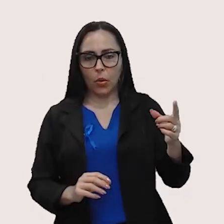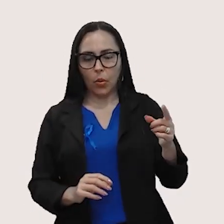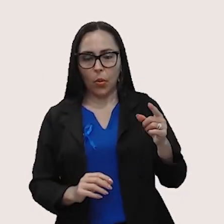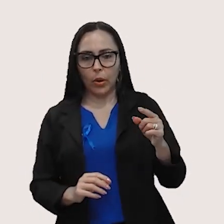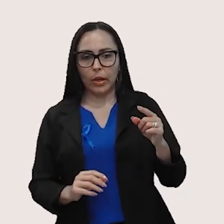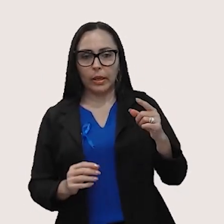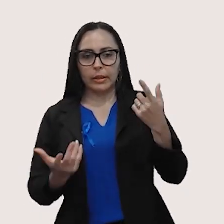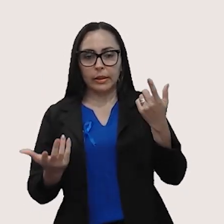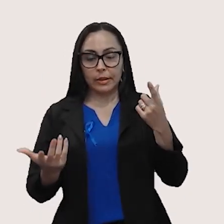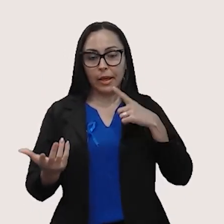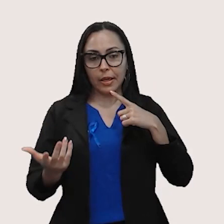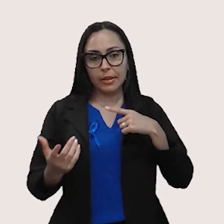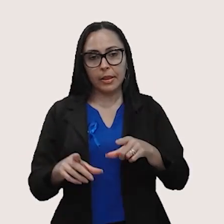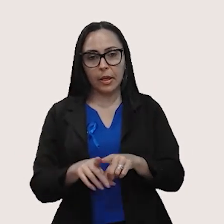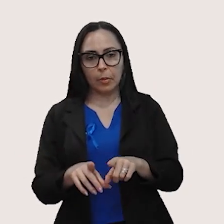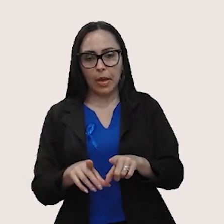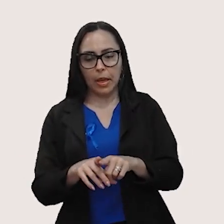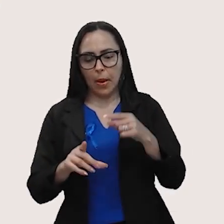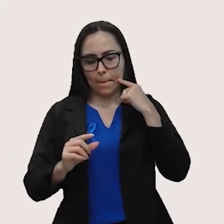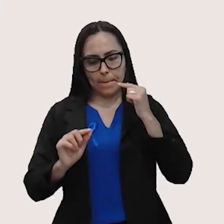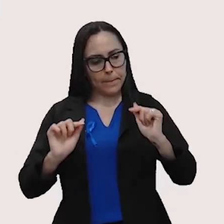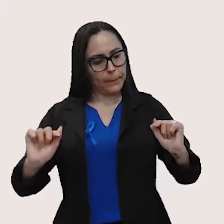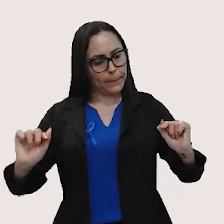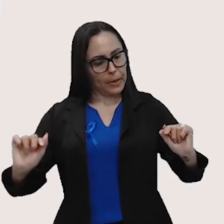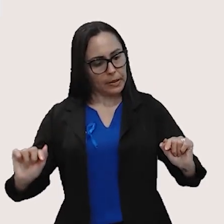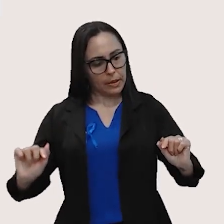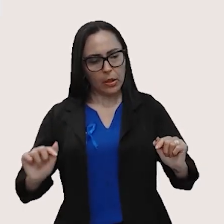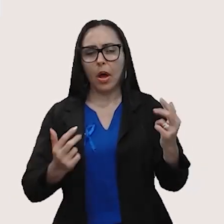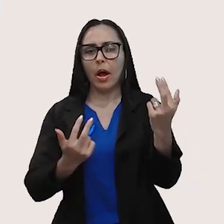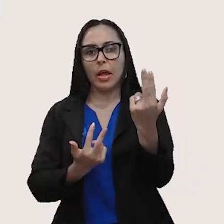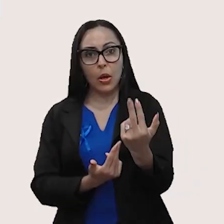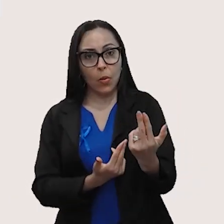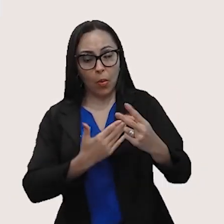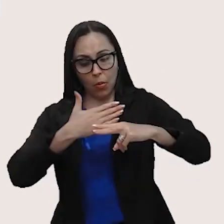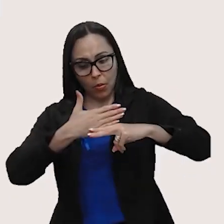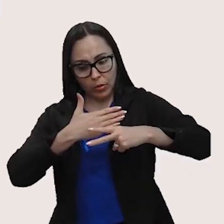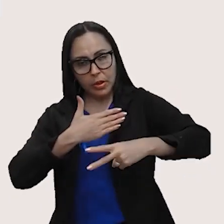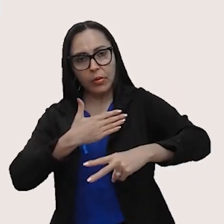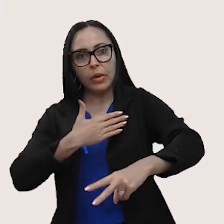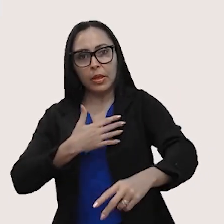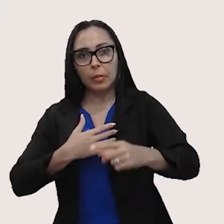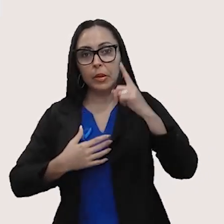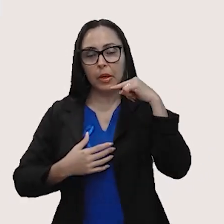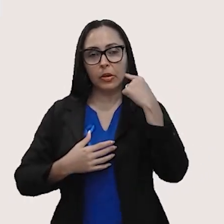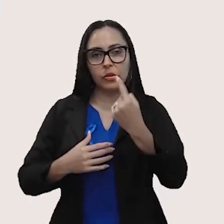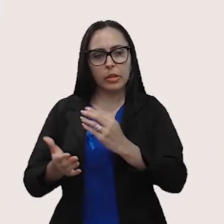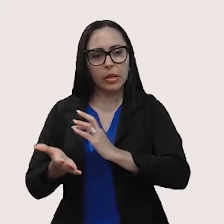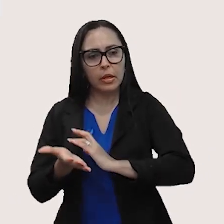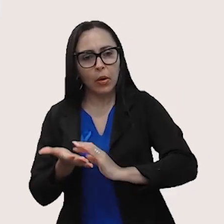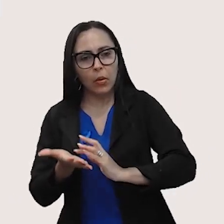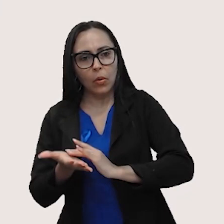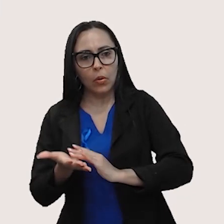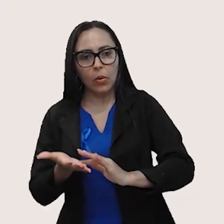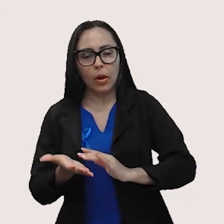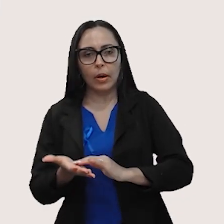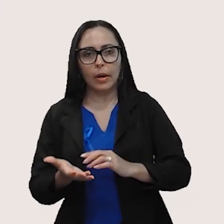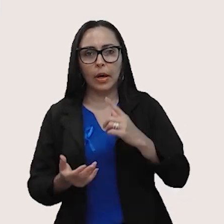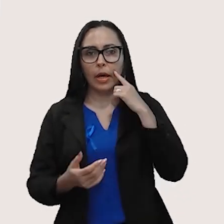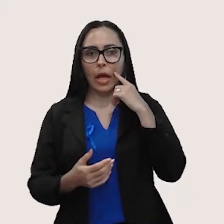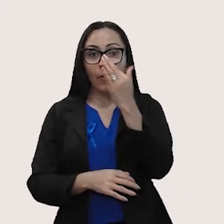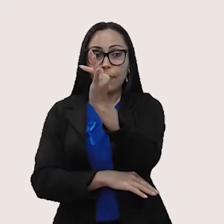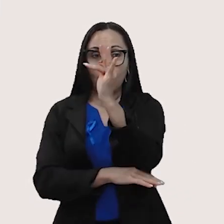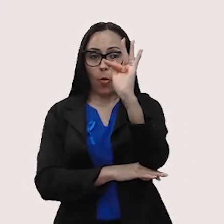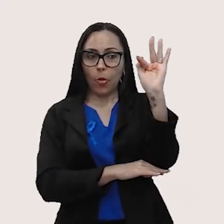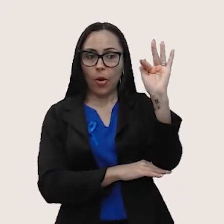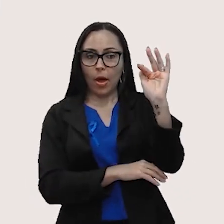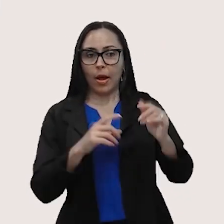são paralelos apresentando a mesma medida. Consequentemente, meu povo, para a gente calcular a área dessa região, todo mundo já sabe, é